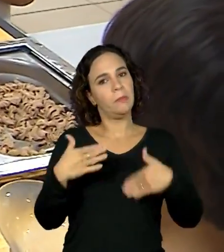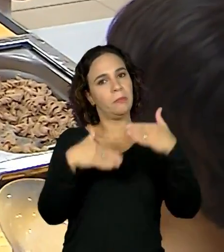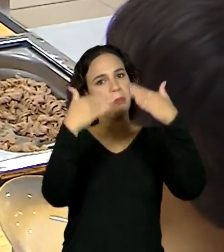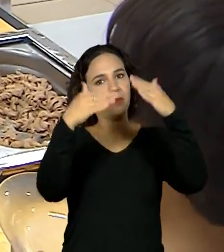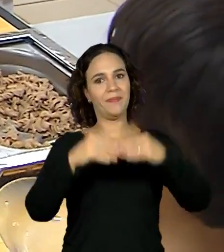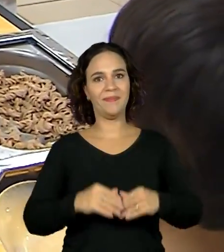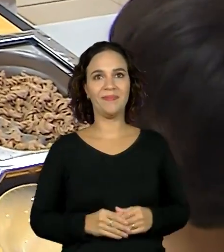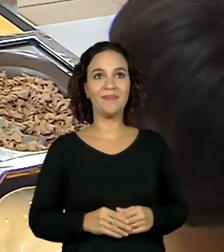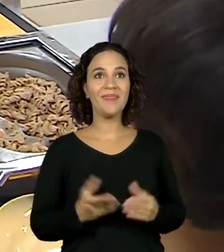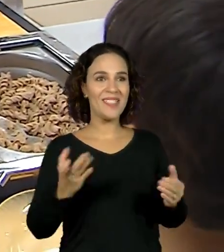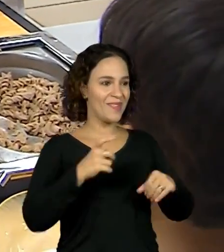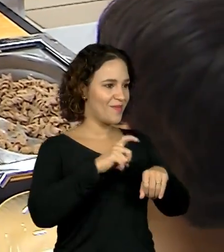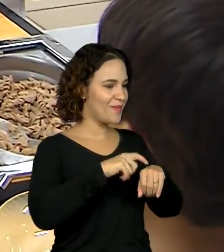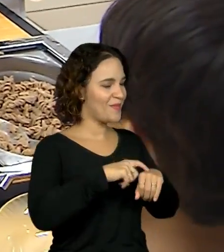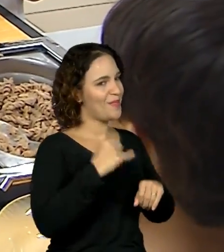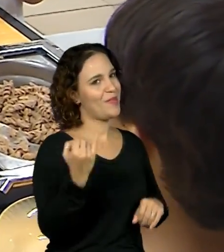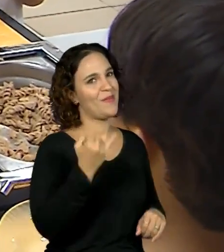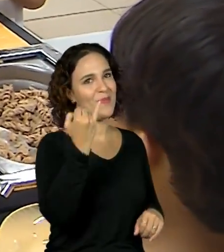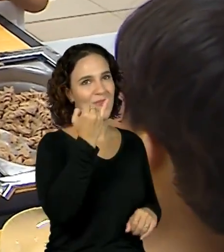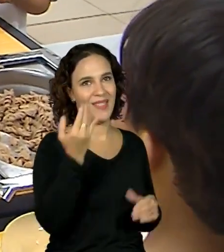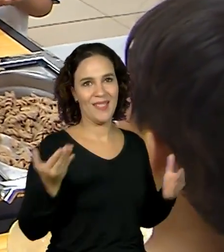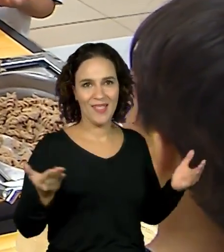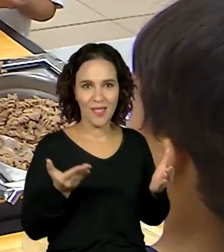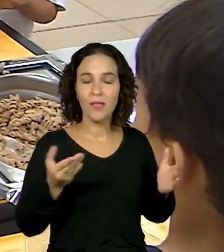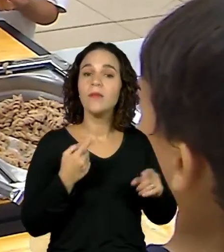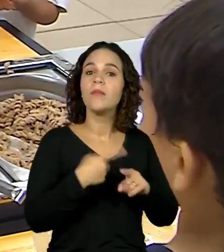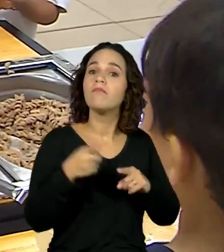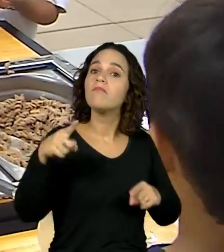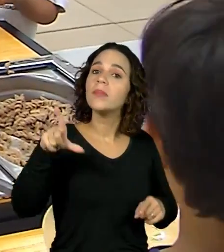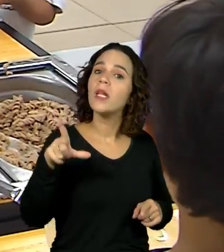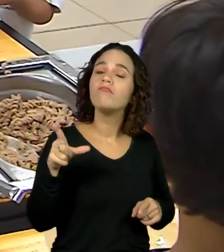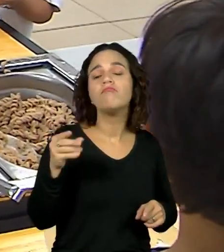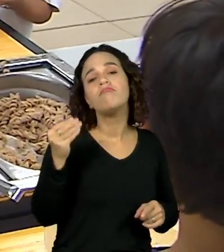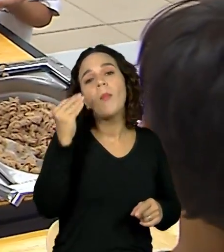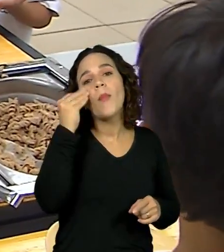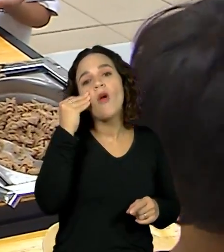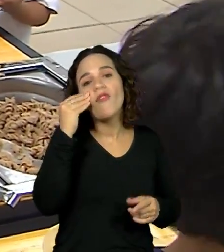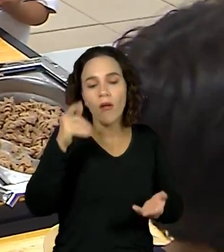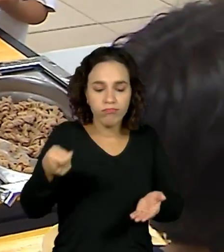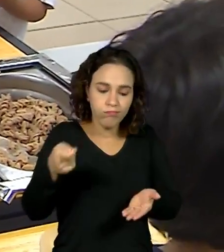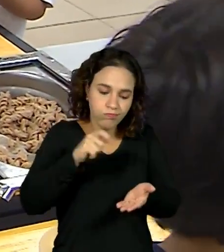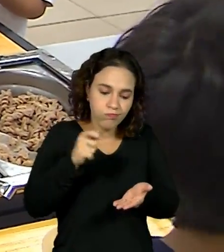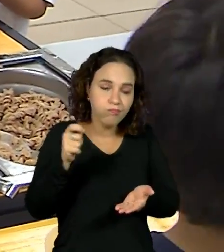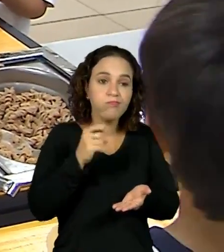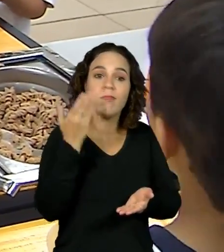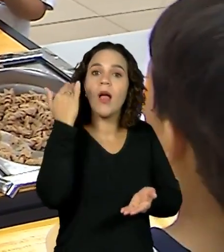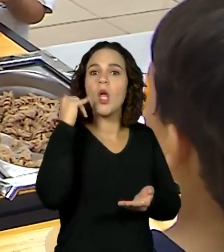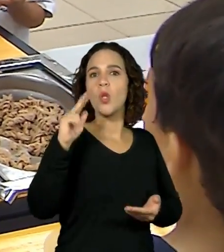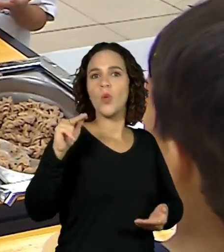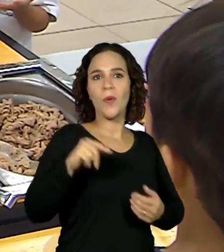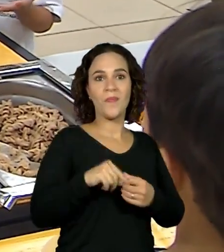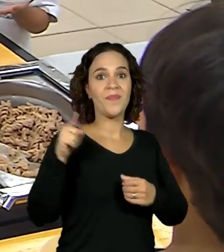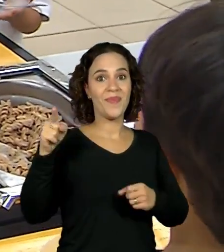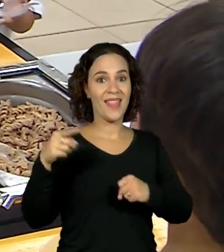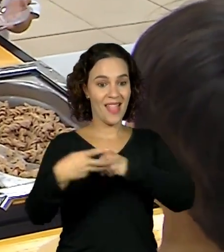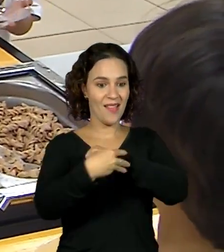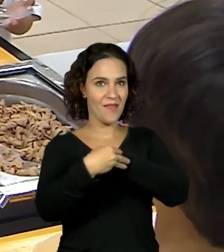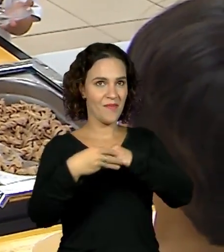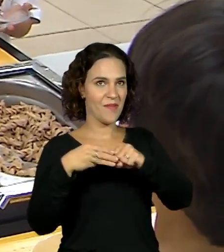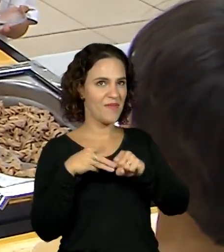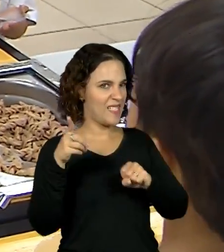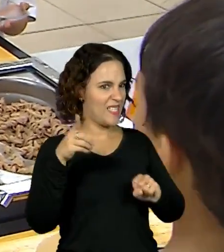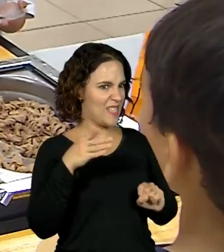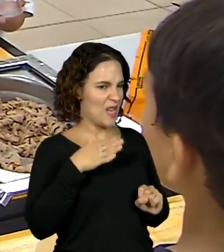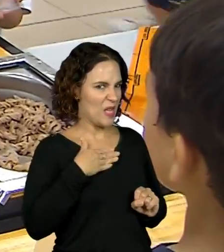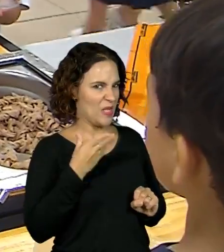Esse é um dos momentos importantes aqui nesse processo, porque eles experimentam alimentos que eles nunca experimentaram. A abobrinha não é seu